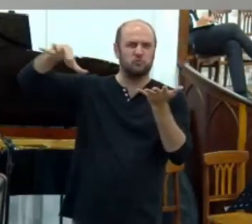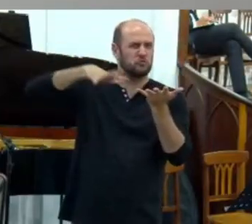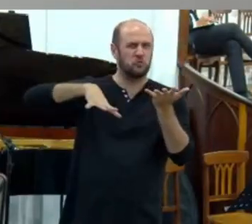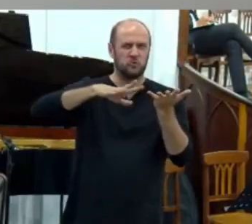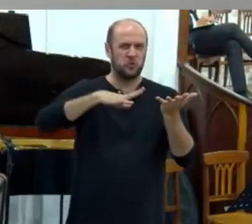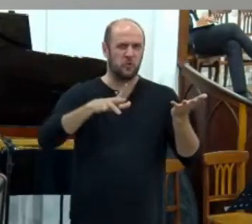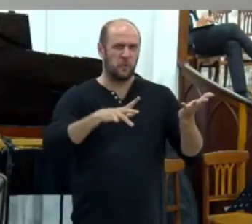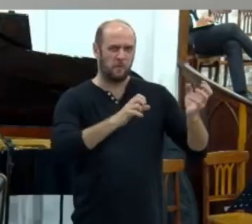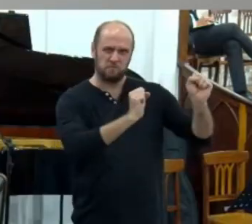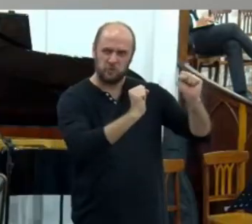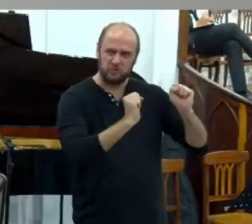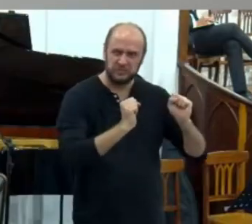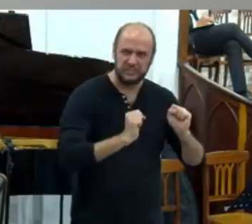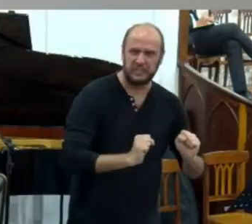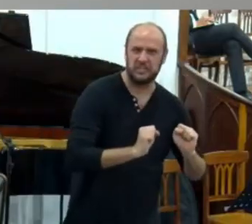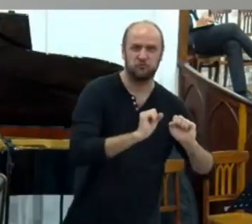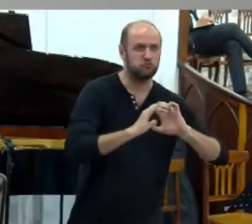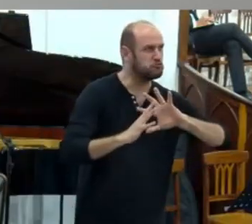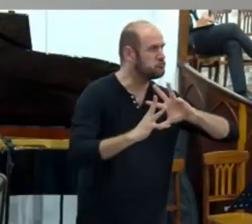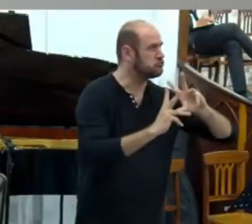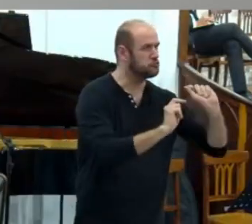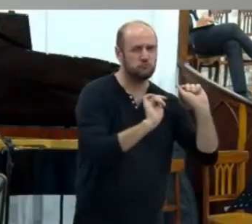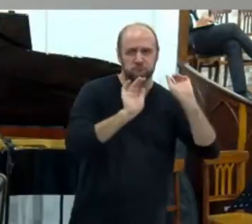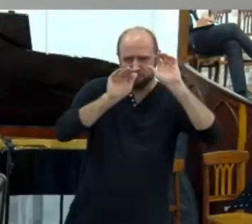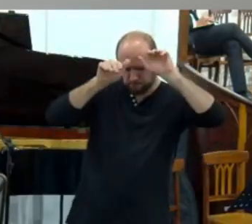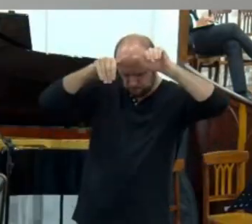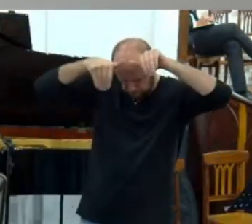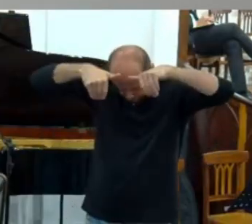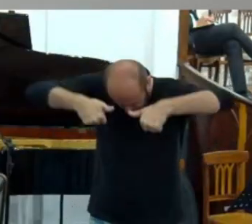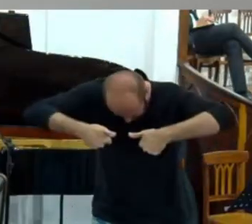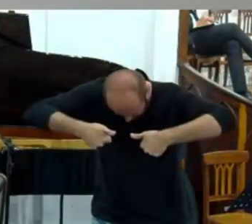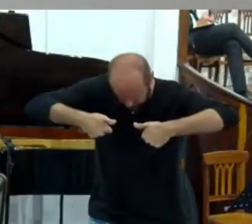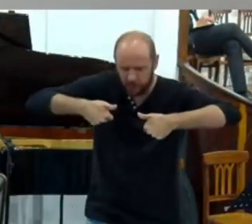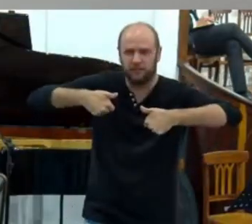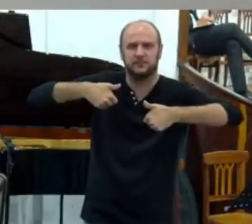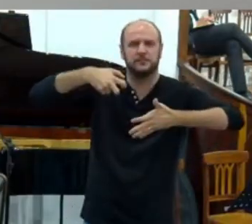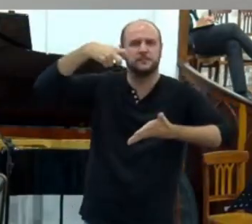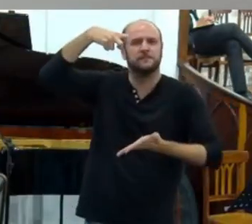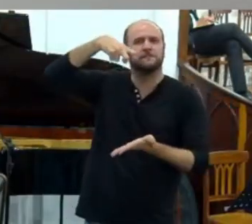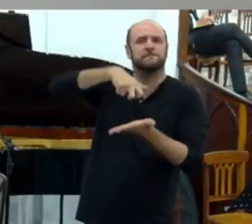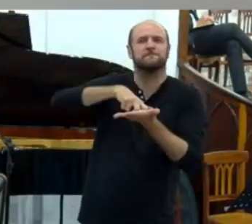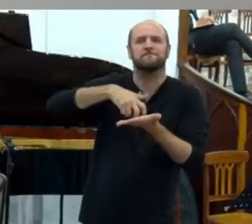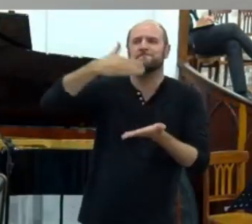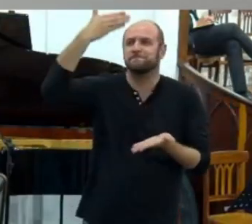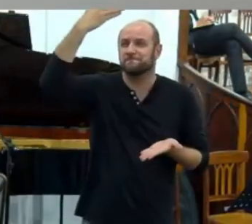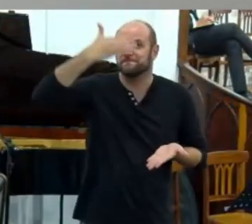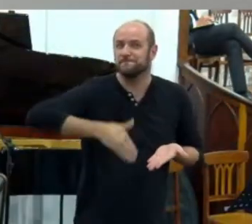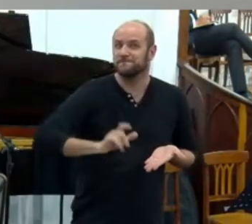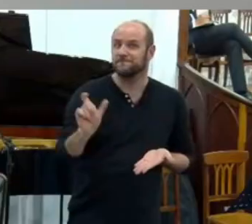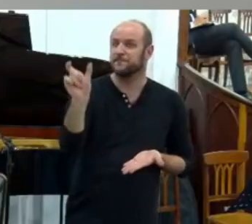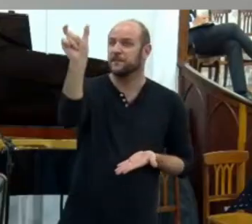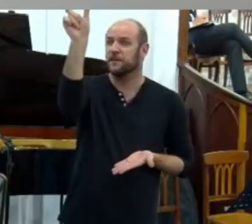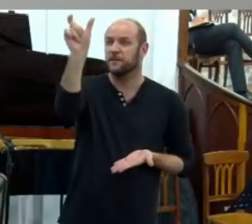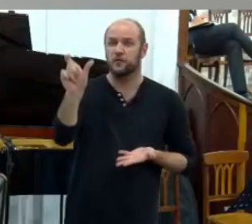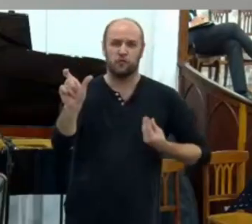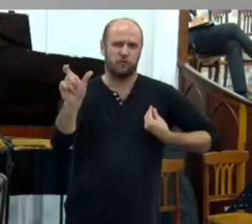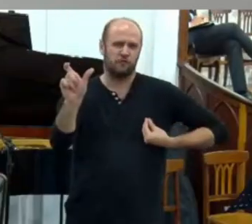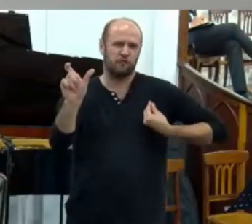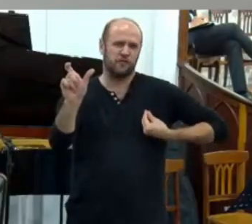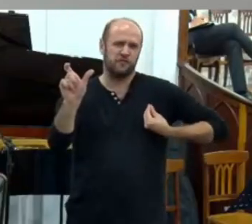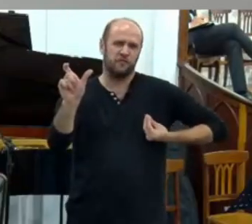a potestade e todo o poder se curva, diante daquele que vive desde